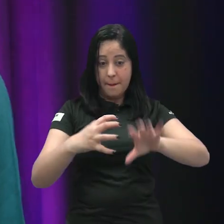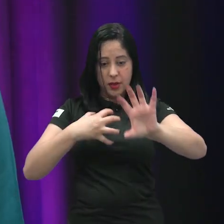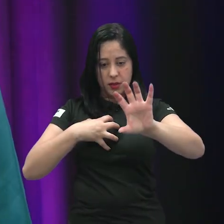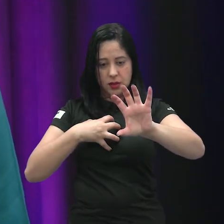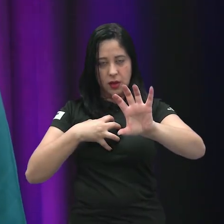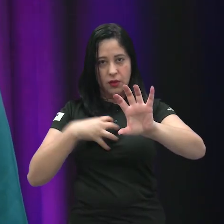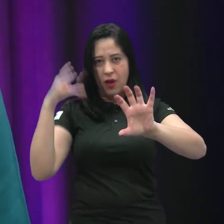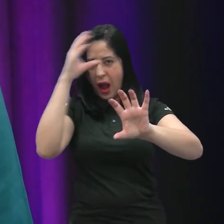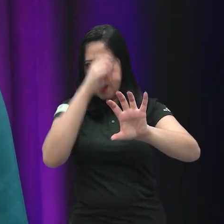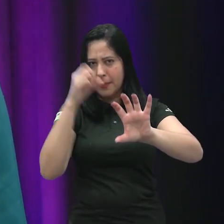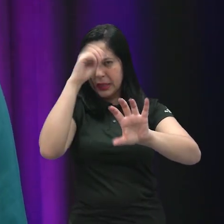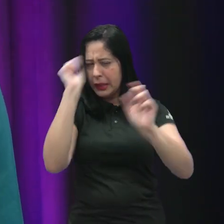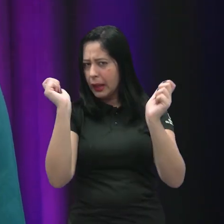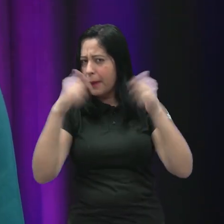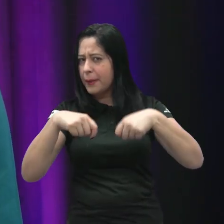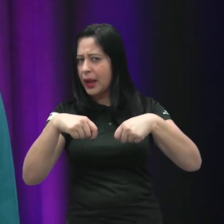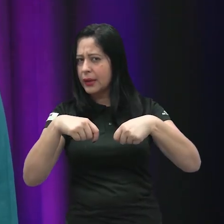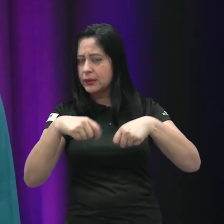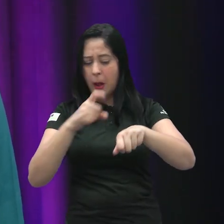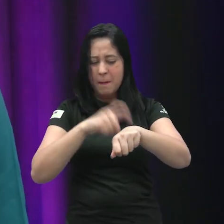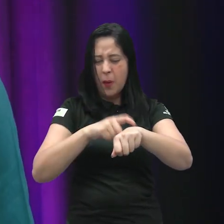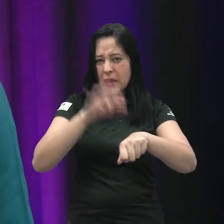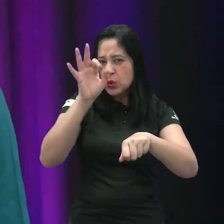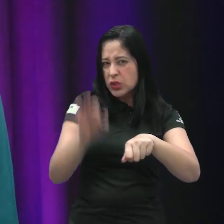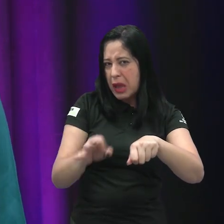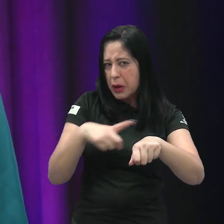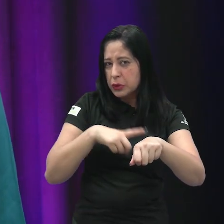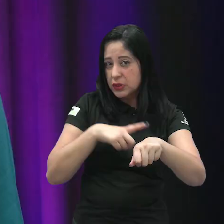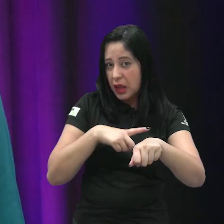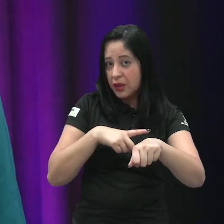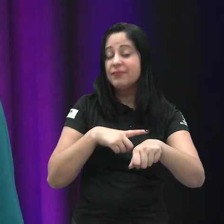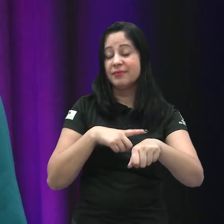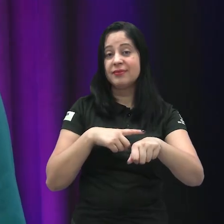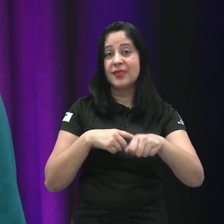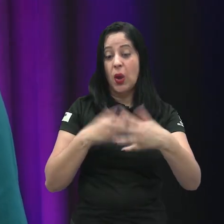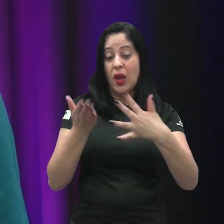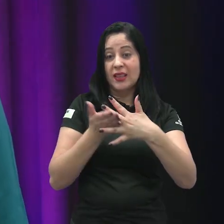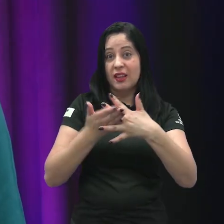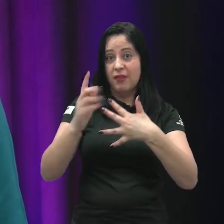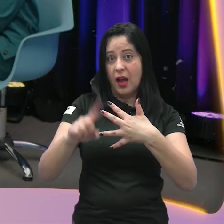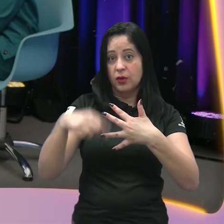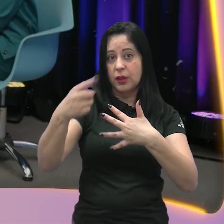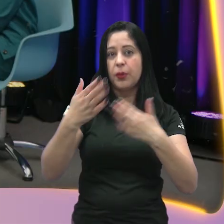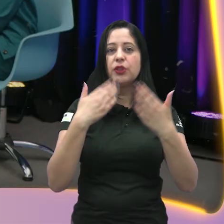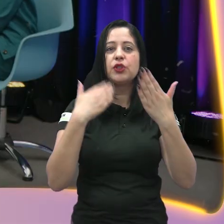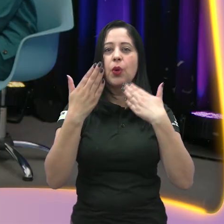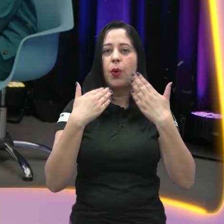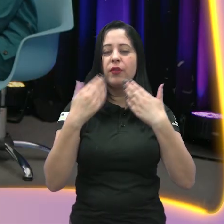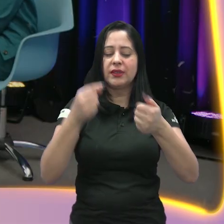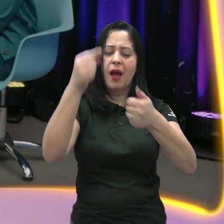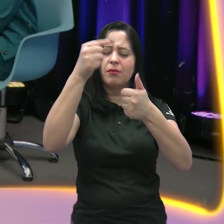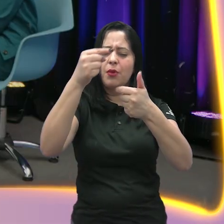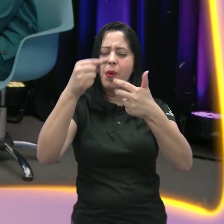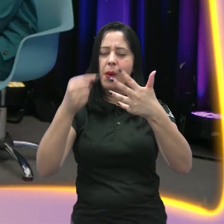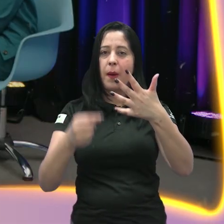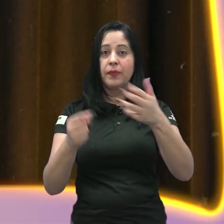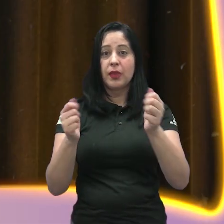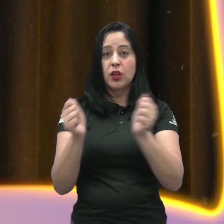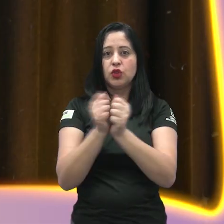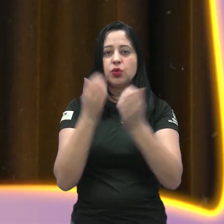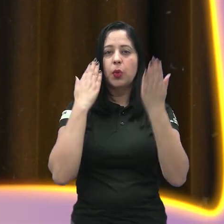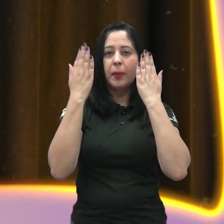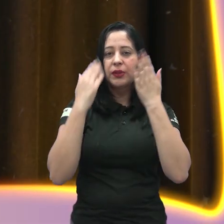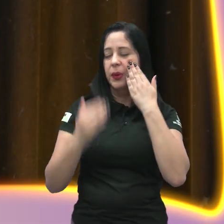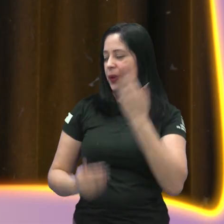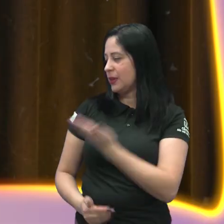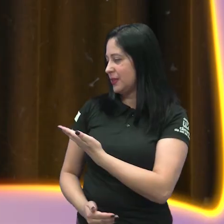empático? Existe um momento certo ou um limite para a empatia? Depois do intervalo, vamos falar sobre essas questões com a